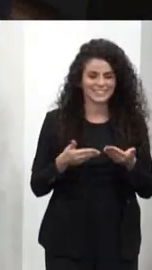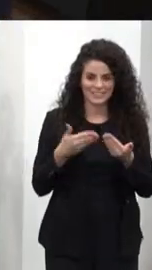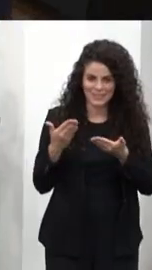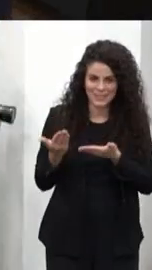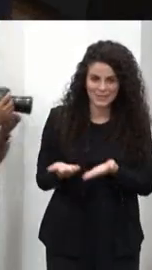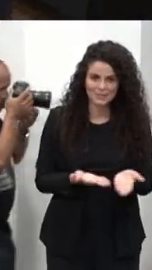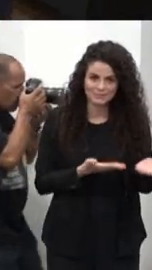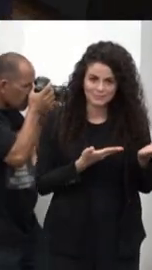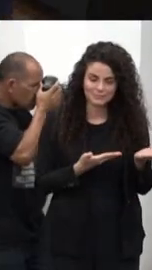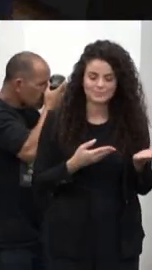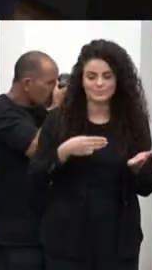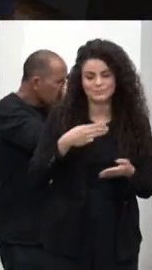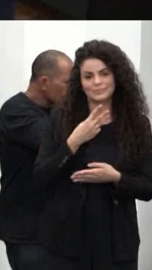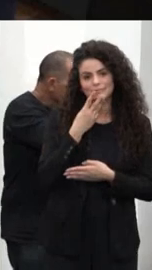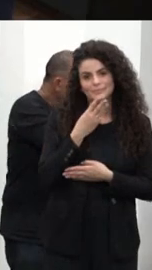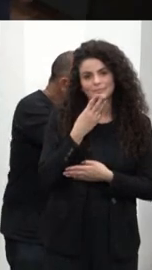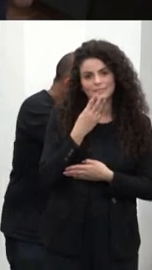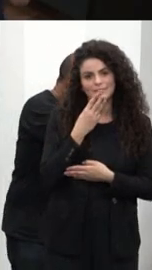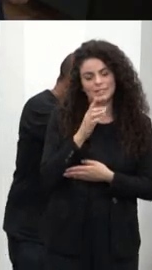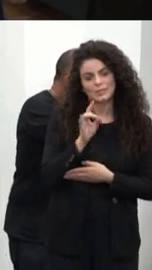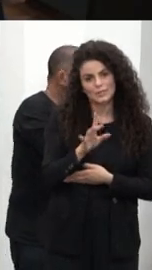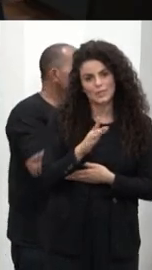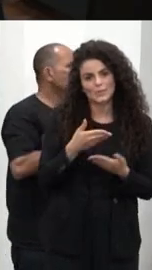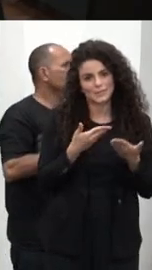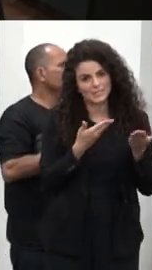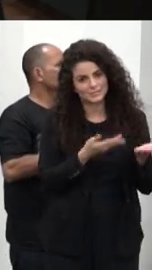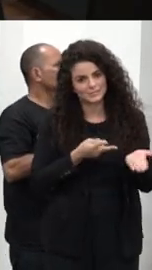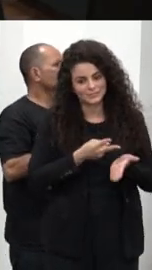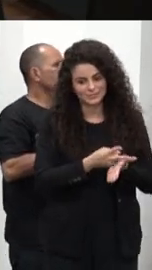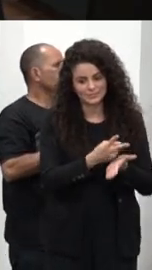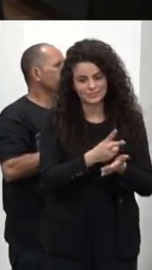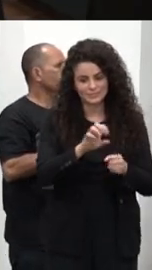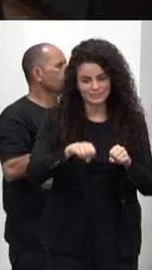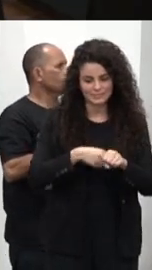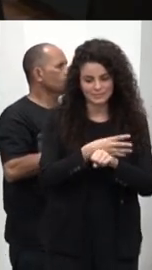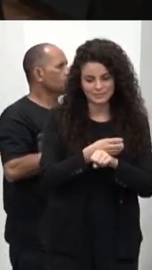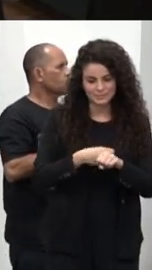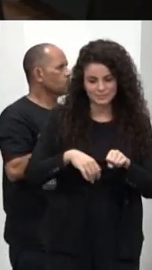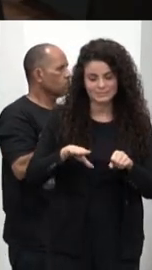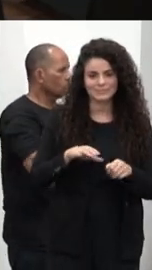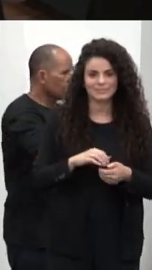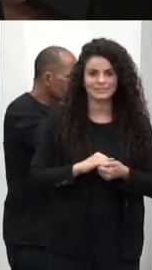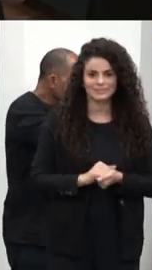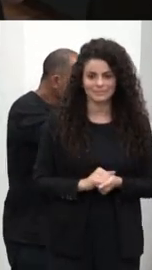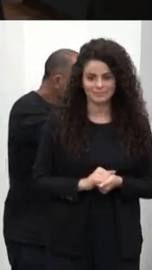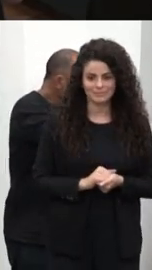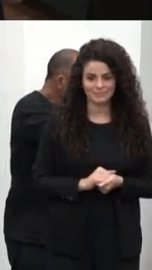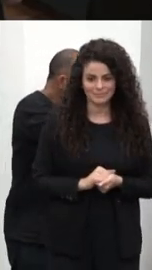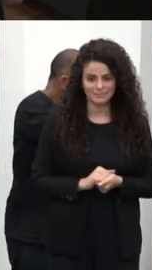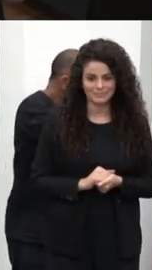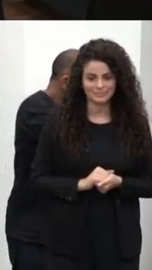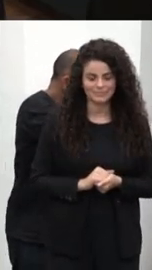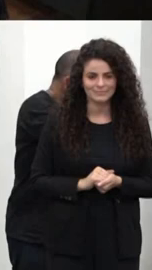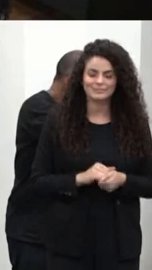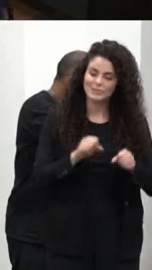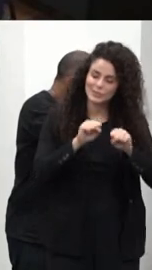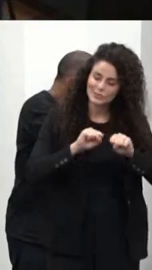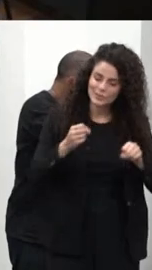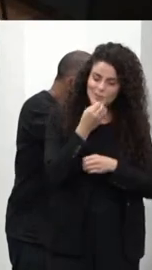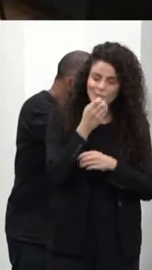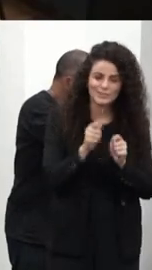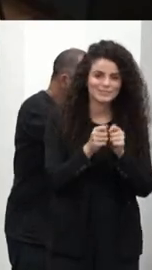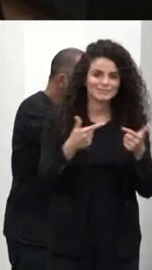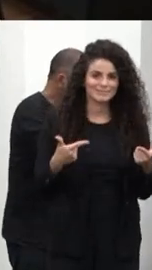só fazendo esse registro e passa a palavra para ti né para ti conduzir os trabalhos sucesso aí boa sorte